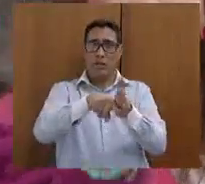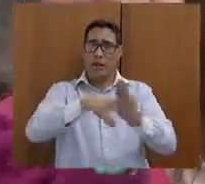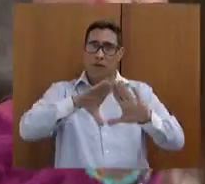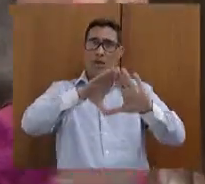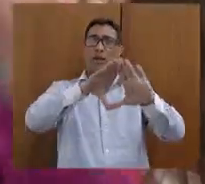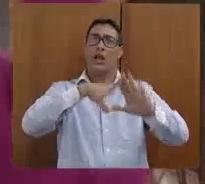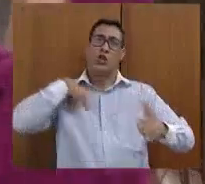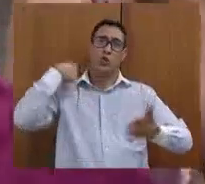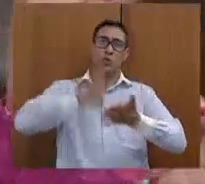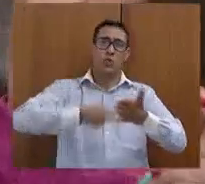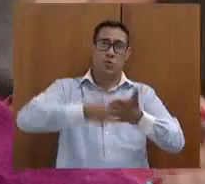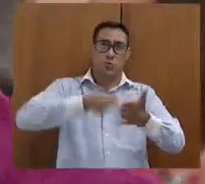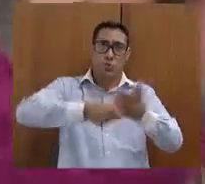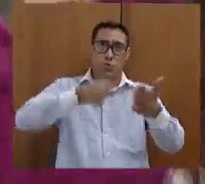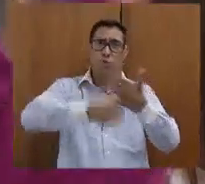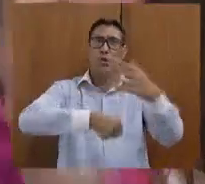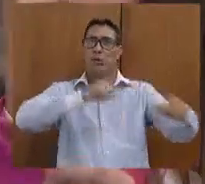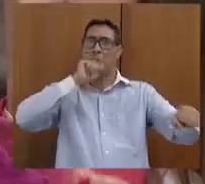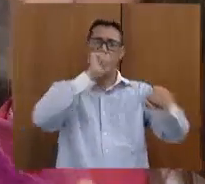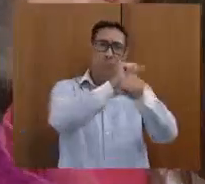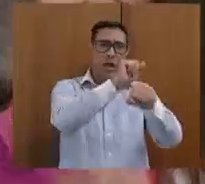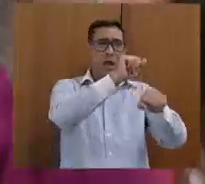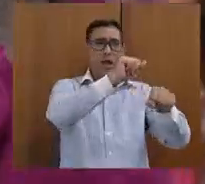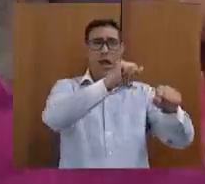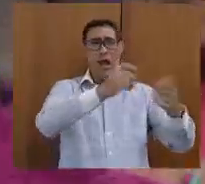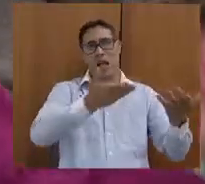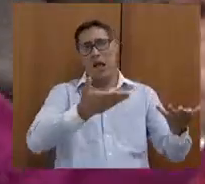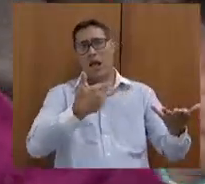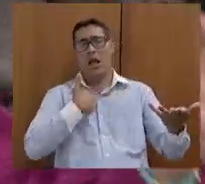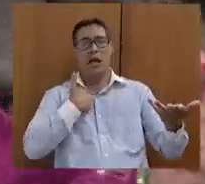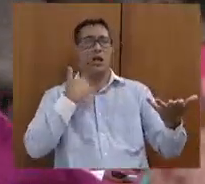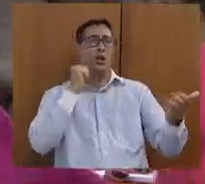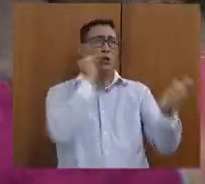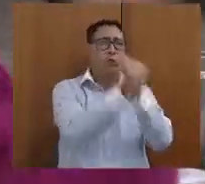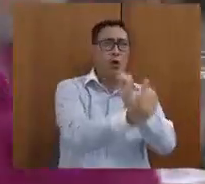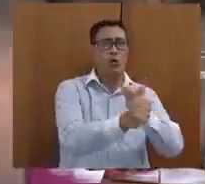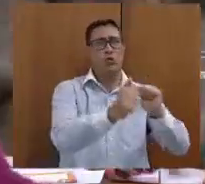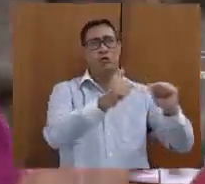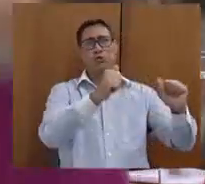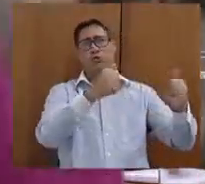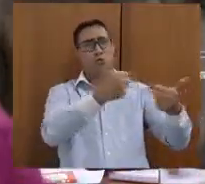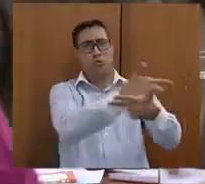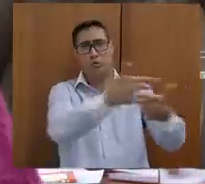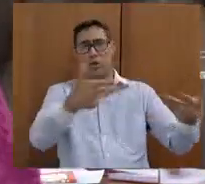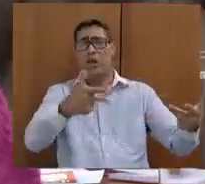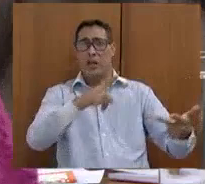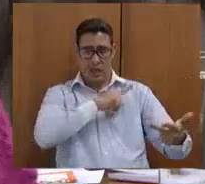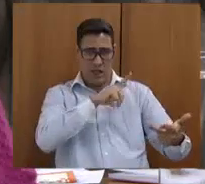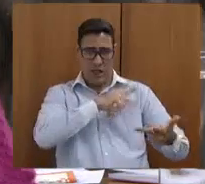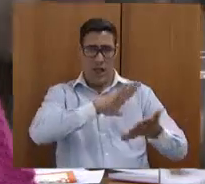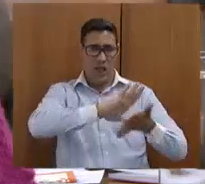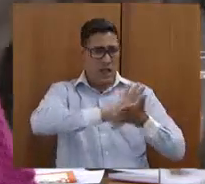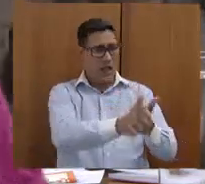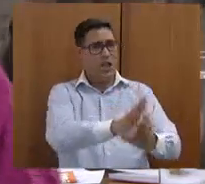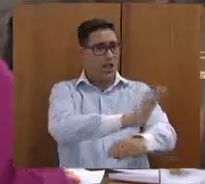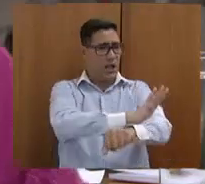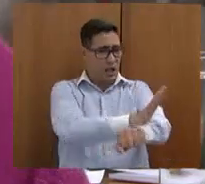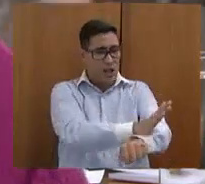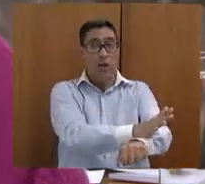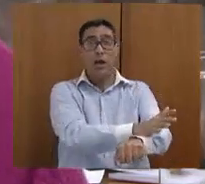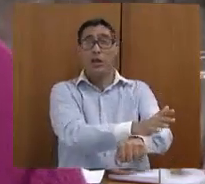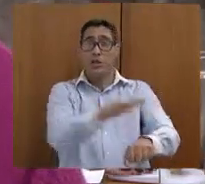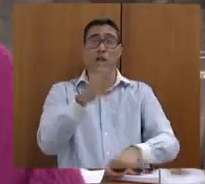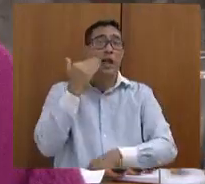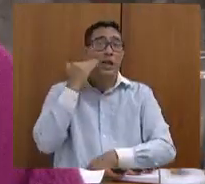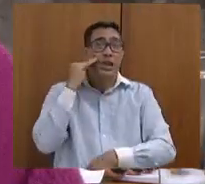luta para interromper jogos em estádios de futebol quando a práticas racistas nós